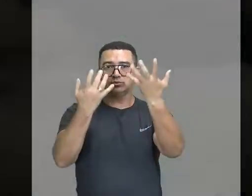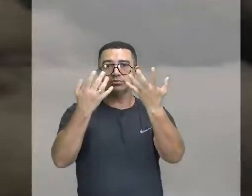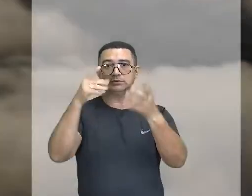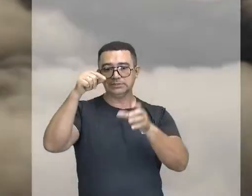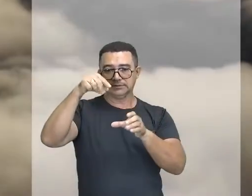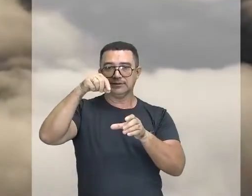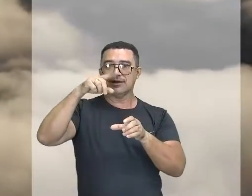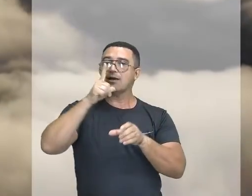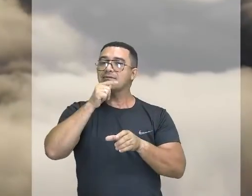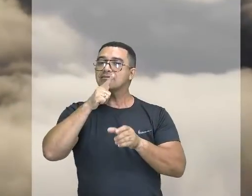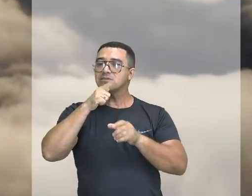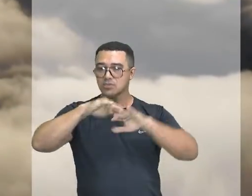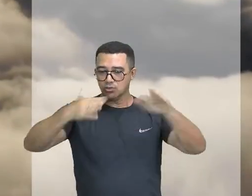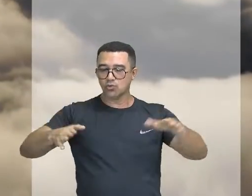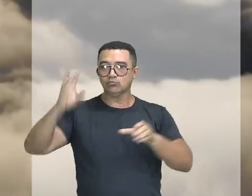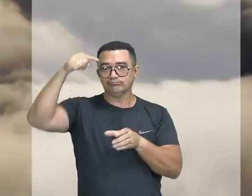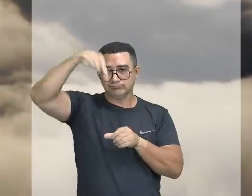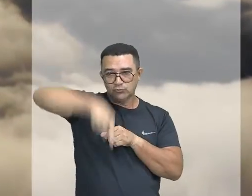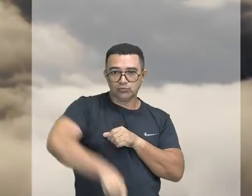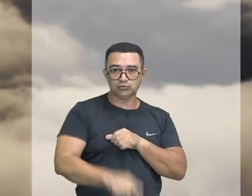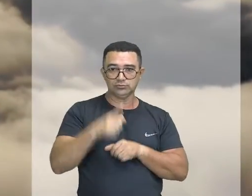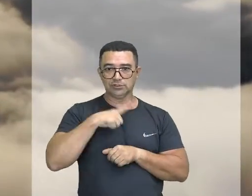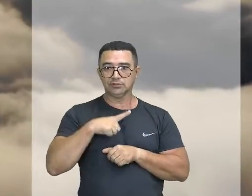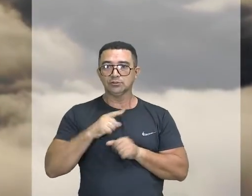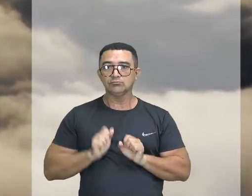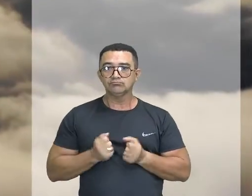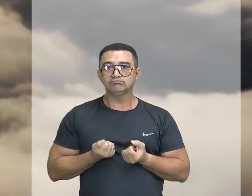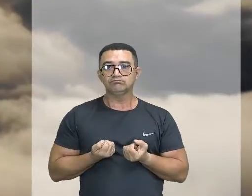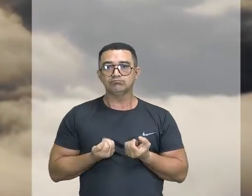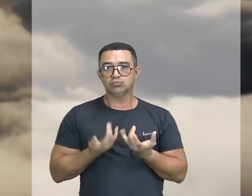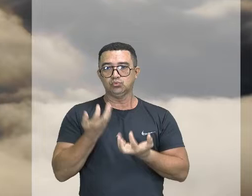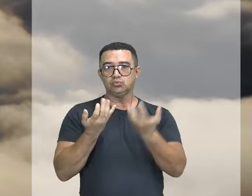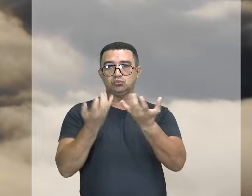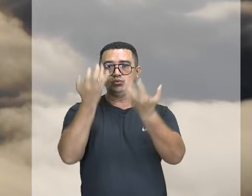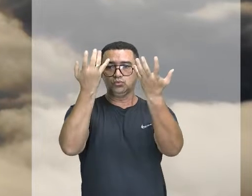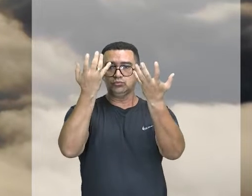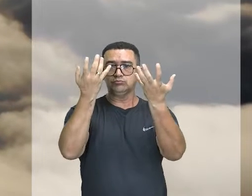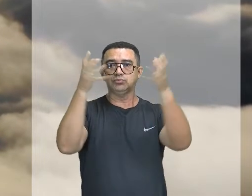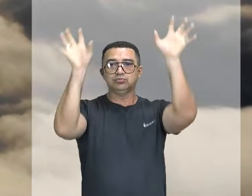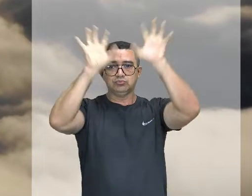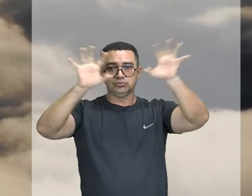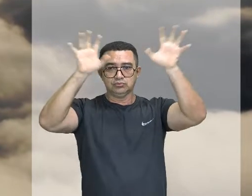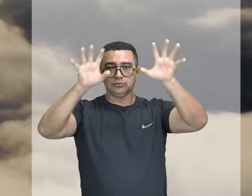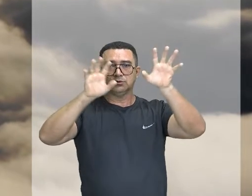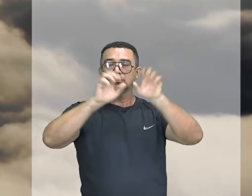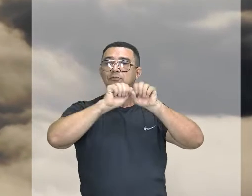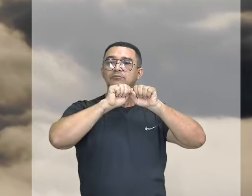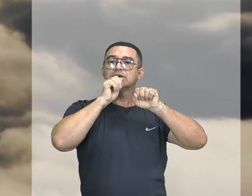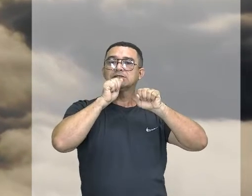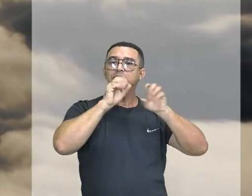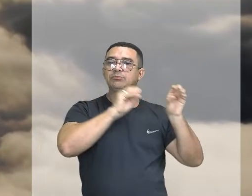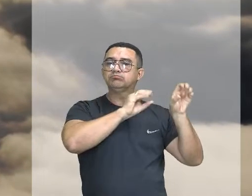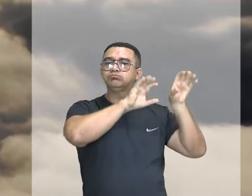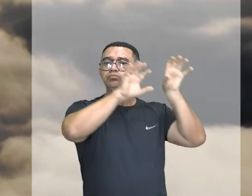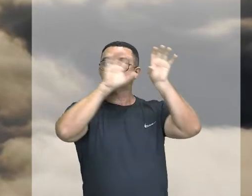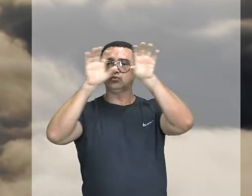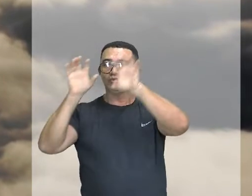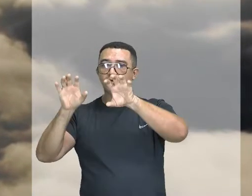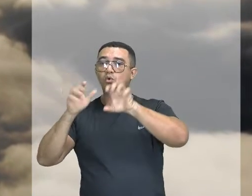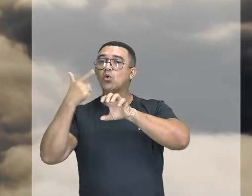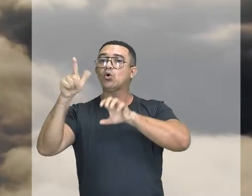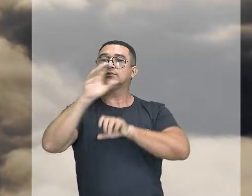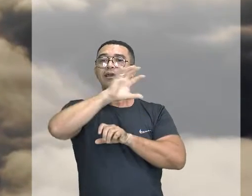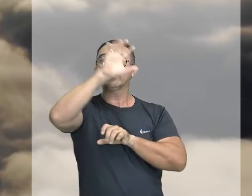aqui. Toda essa umidade vai parar na atmosfera e é deslocada para outras regiões do Brasil e também da América do